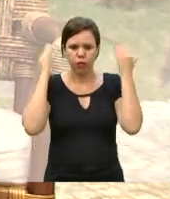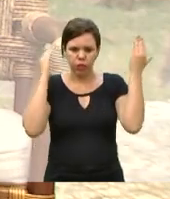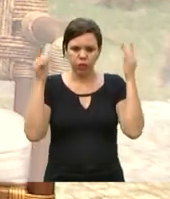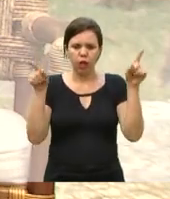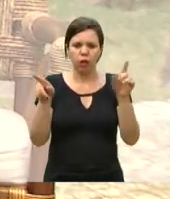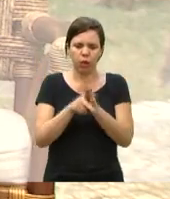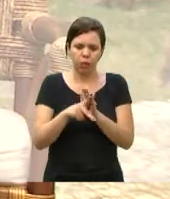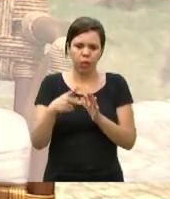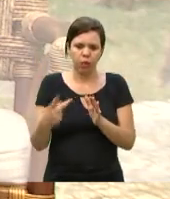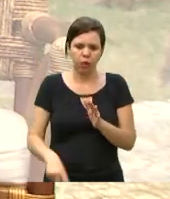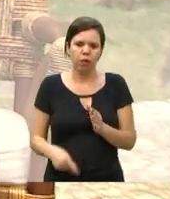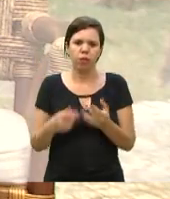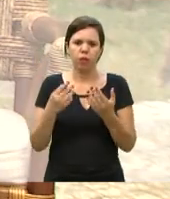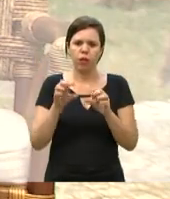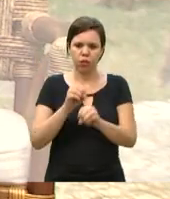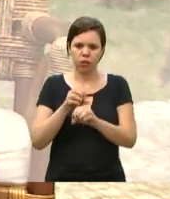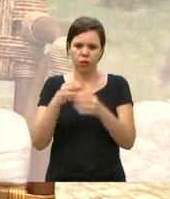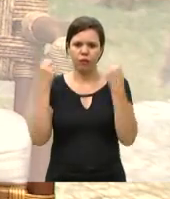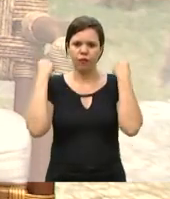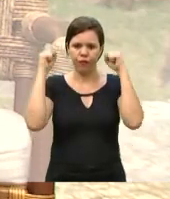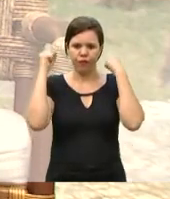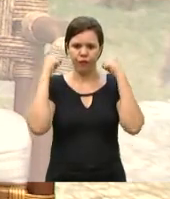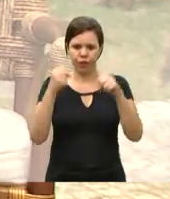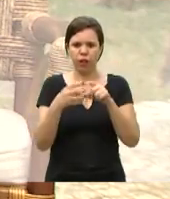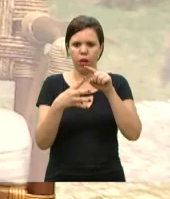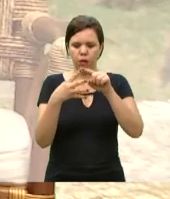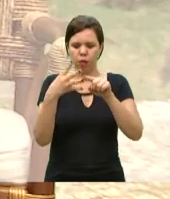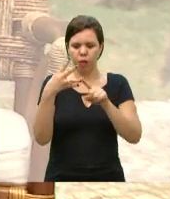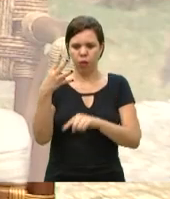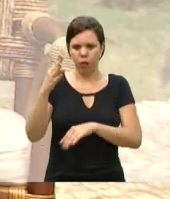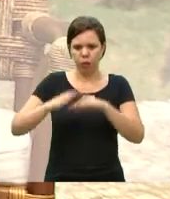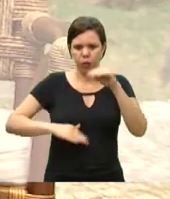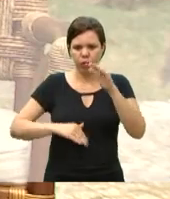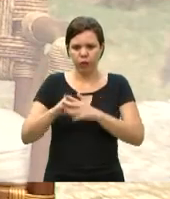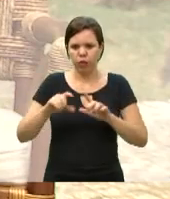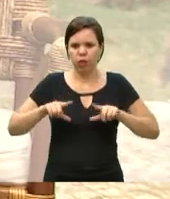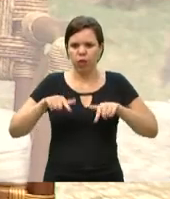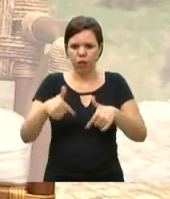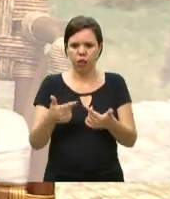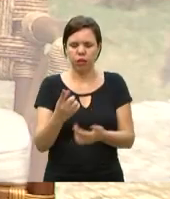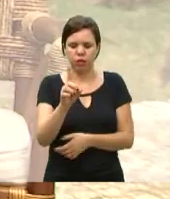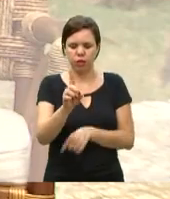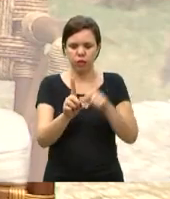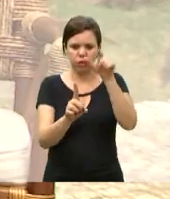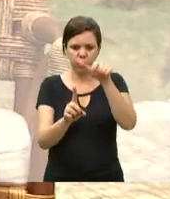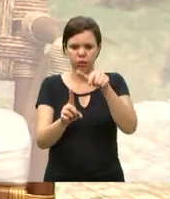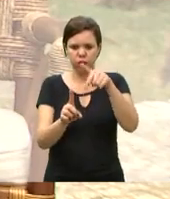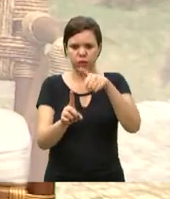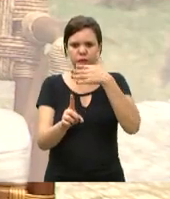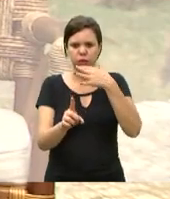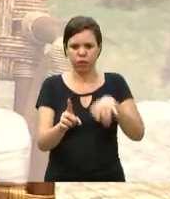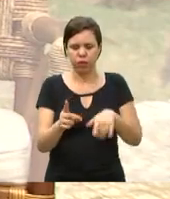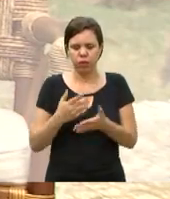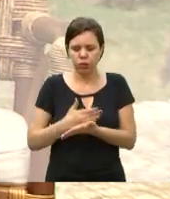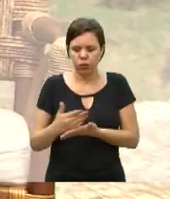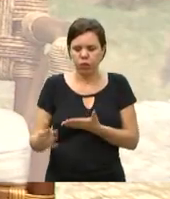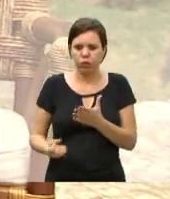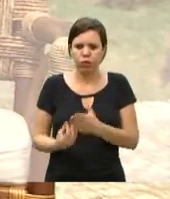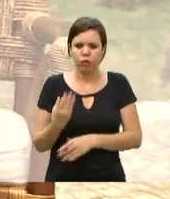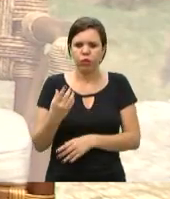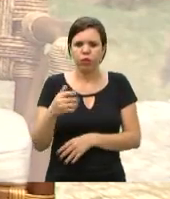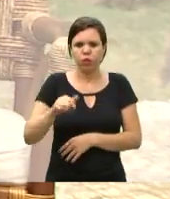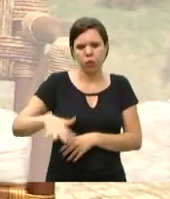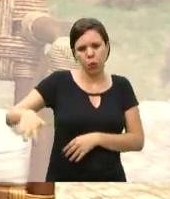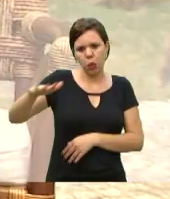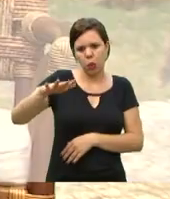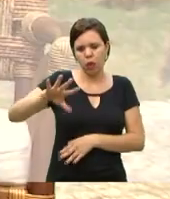educação física. Nós tínhamos 4 áreas, né, atuando já com essa criança desde o início. Depois, outras